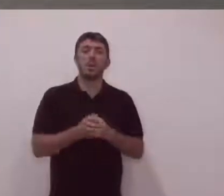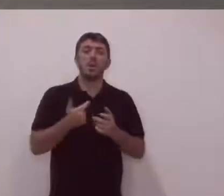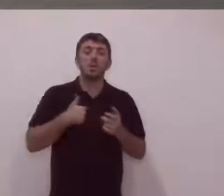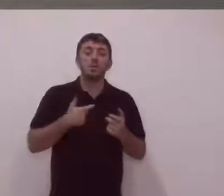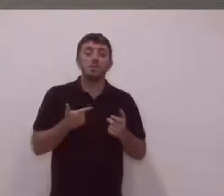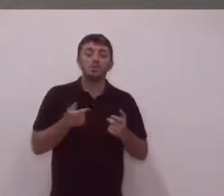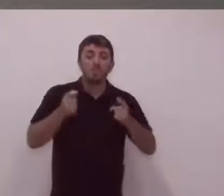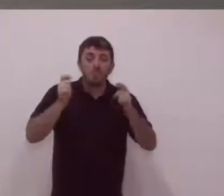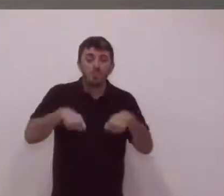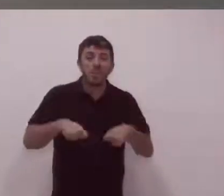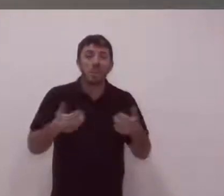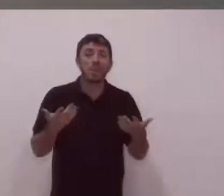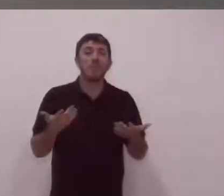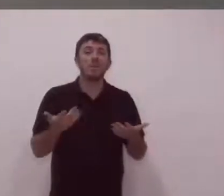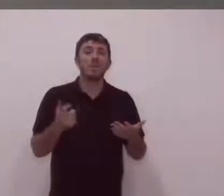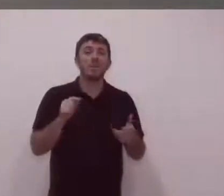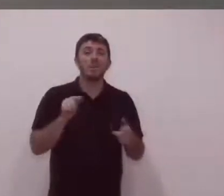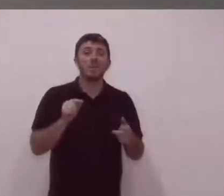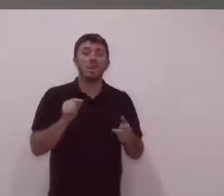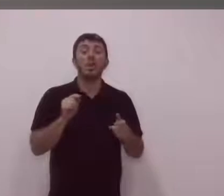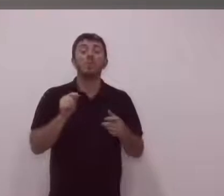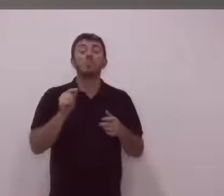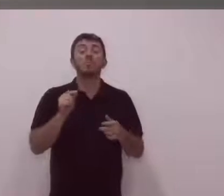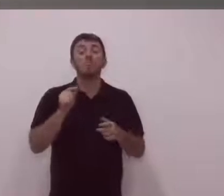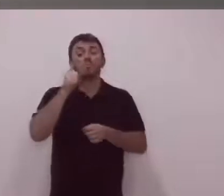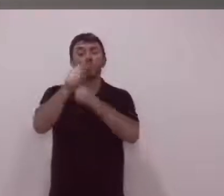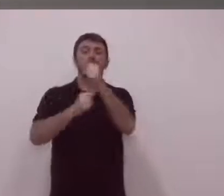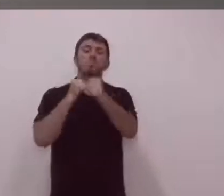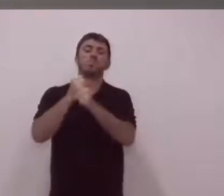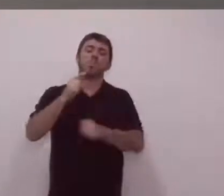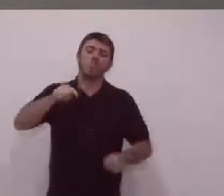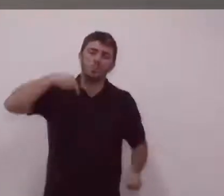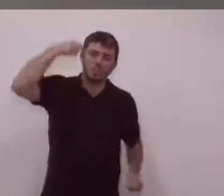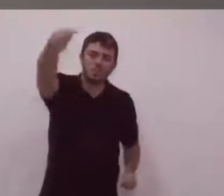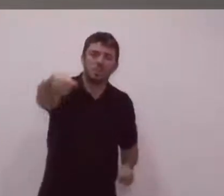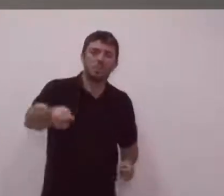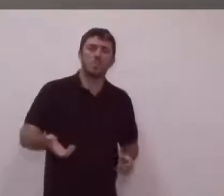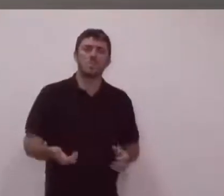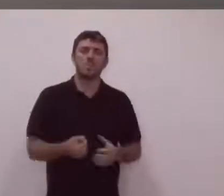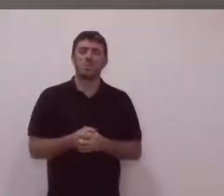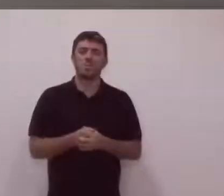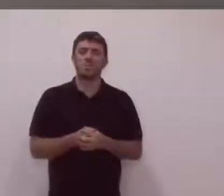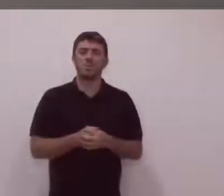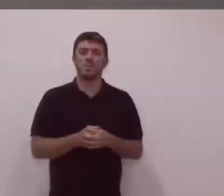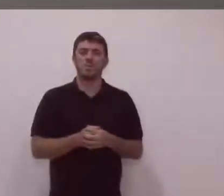questão para o próximo ano e eu acredito ainda vereador